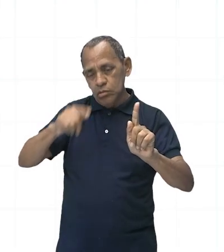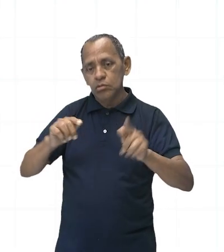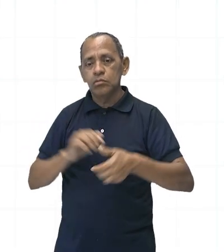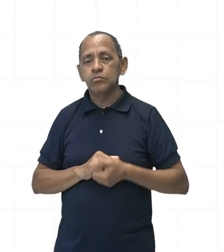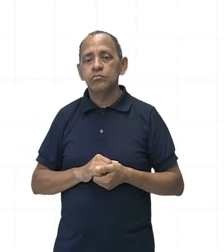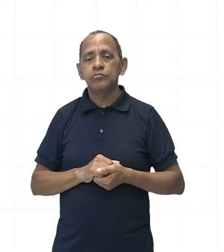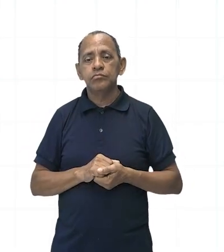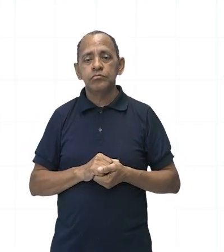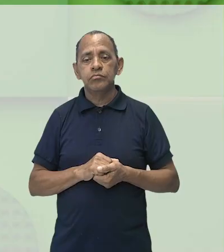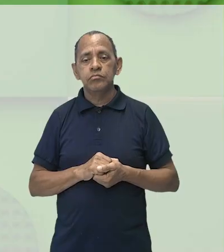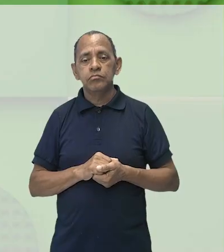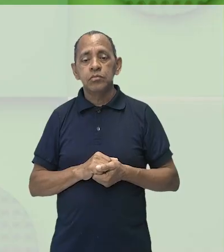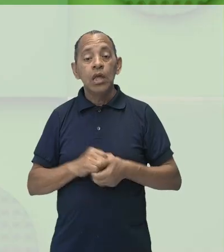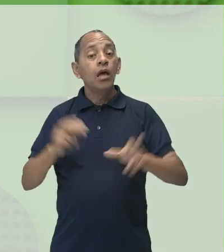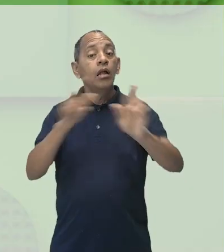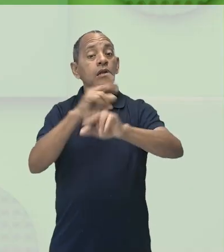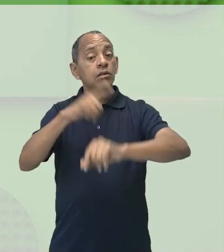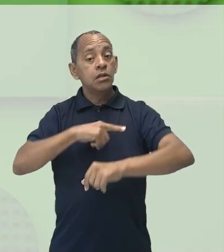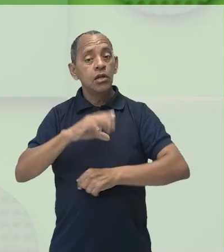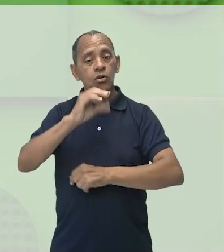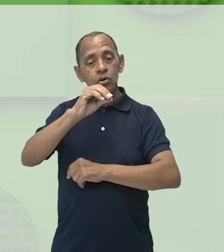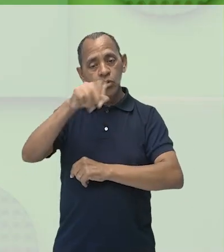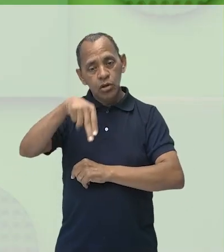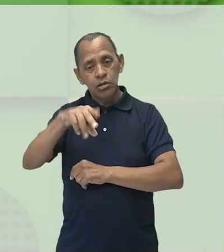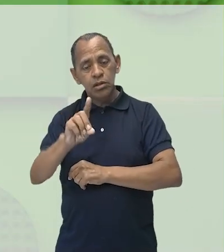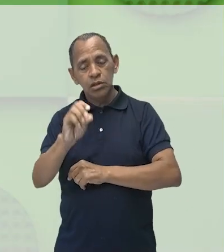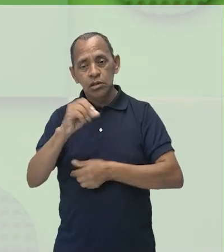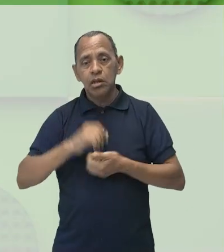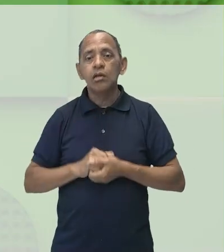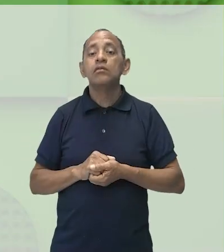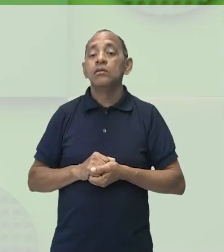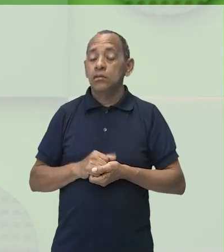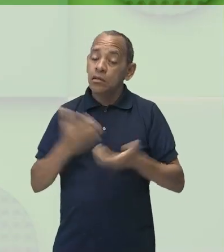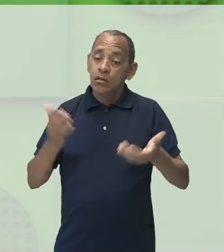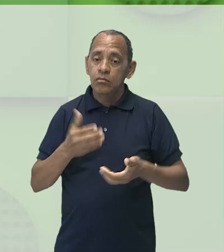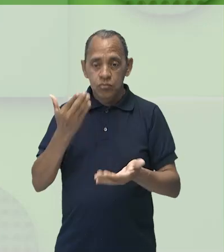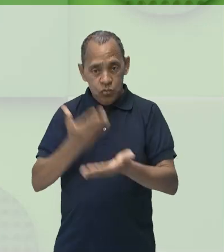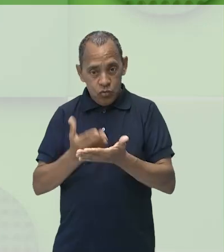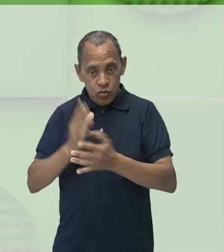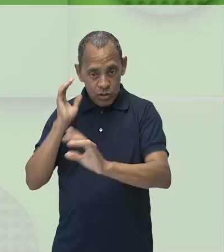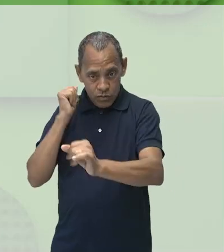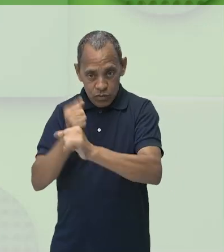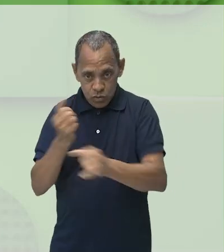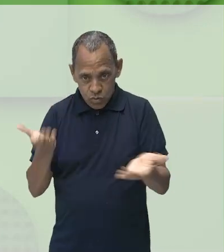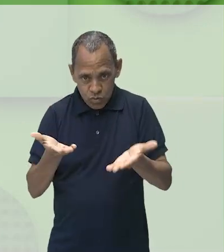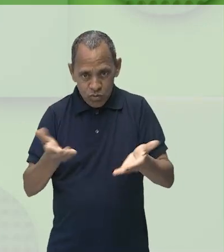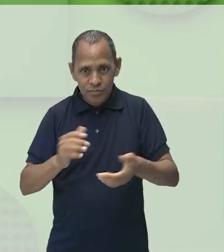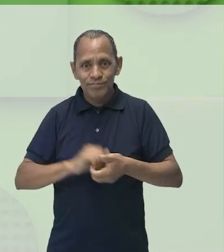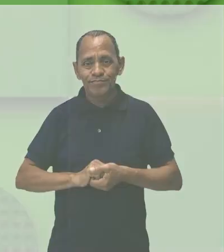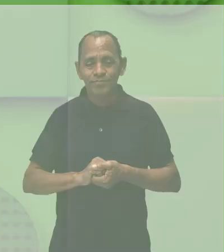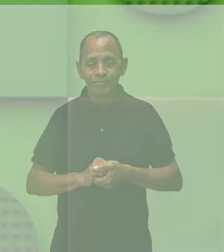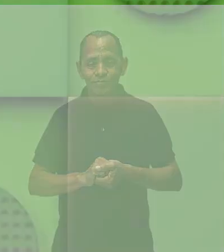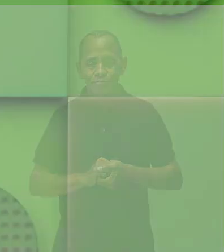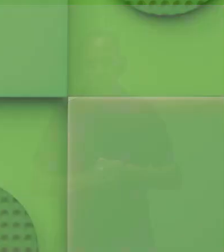onda. E essa foi a nossa revisão de hoje.